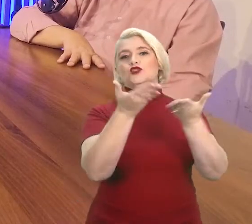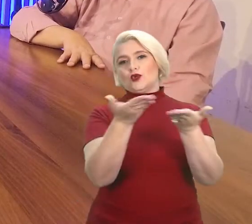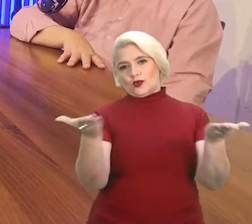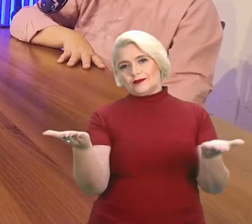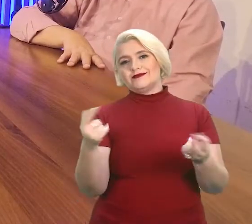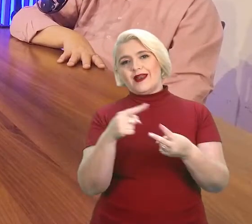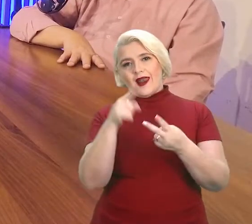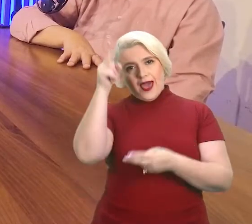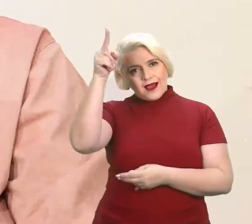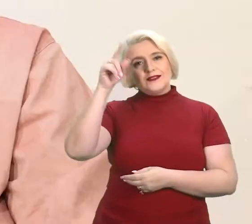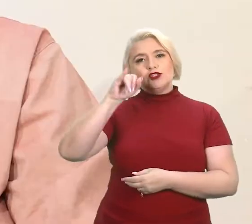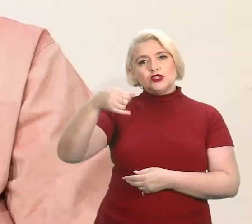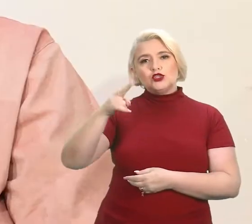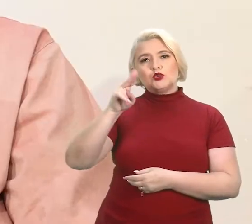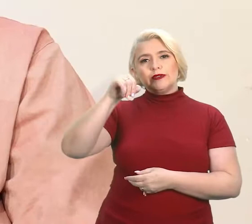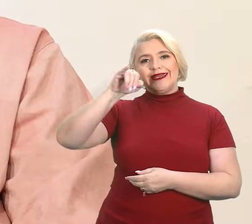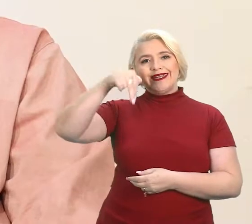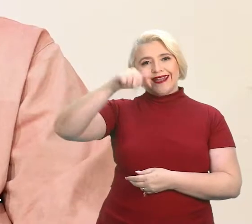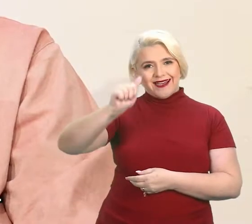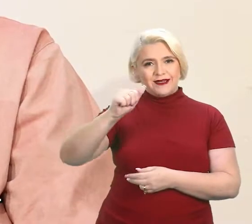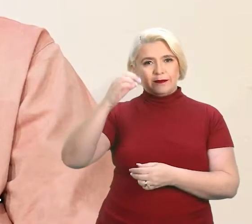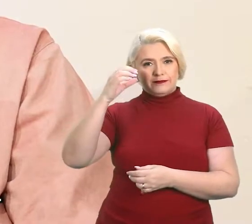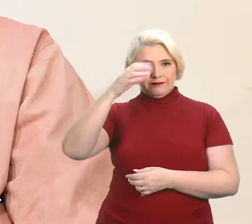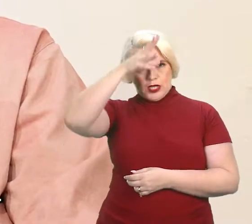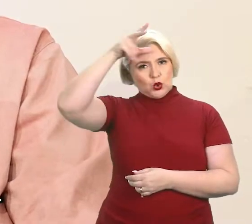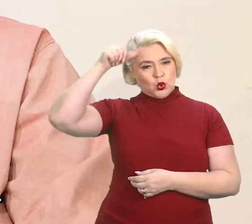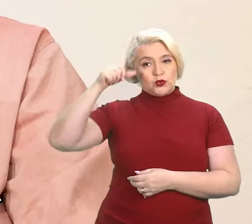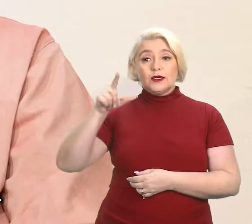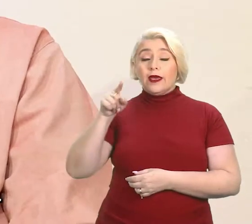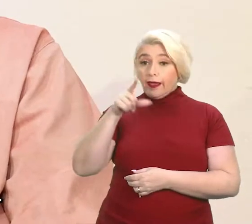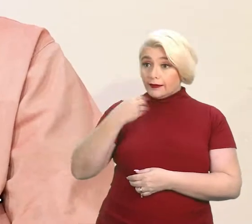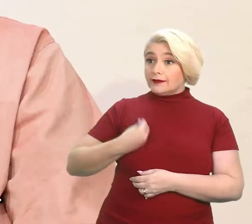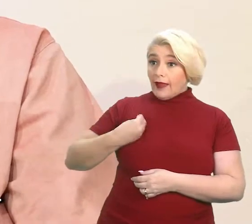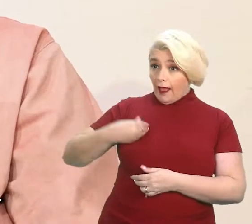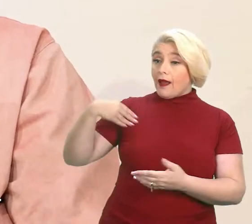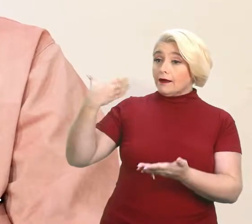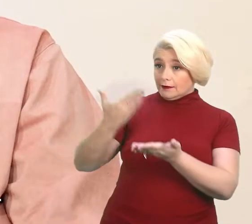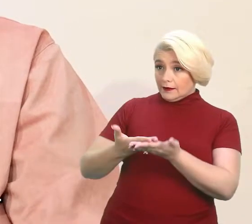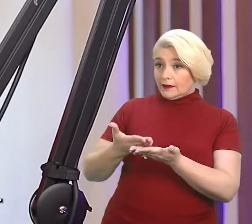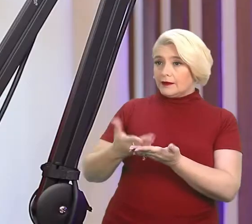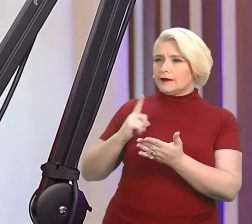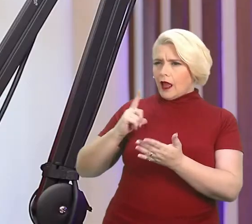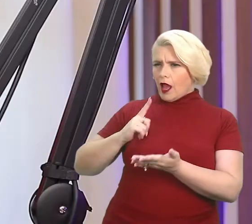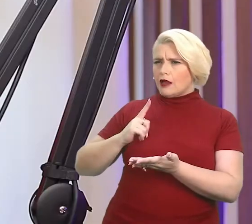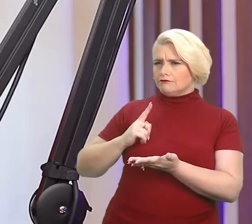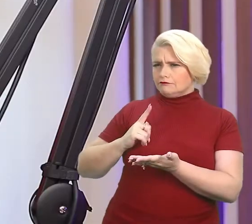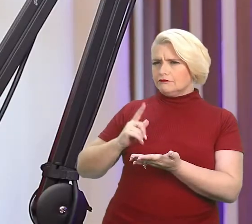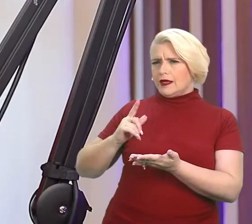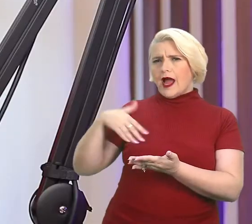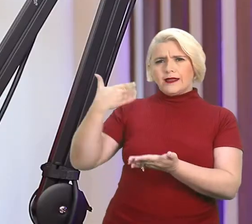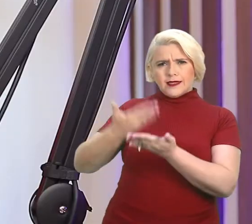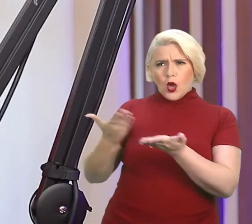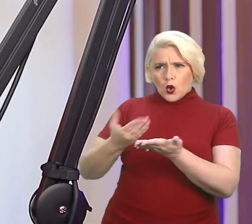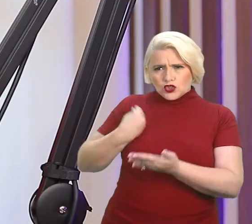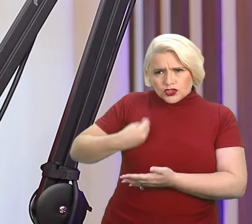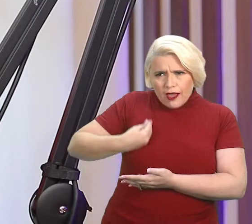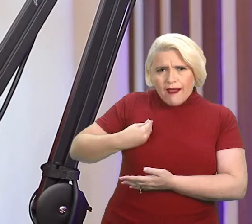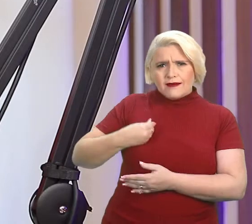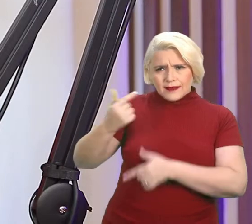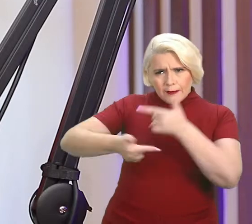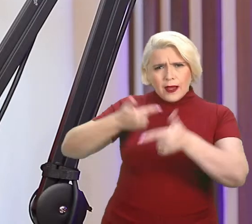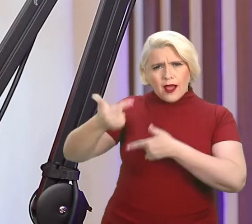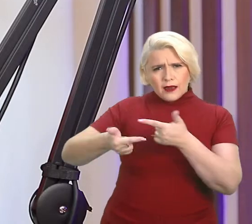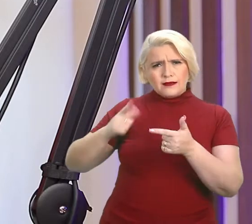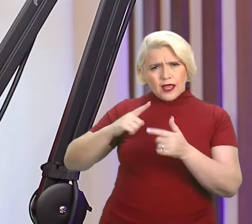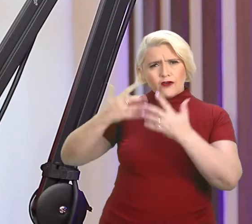Isso. Essa escola, essa igreja deve estar lá de pé em De Juína pé, até hoje. De pé e o escola,